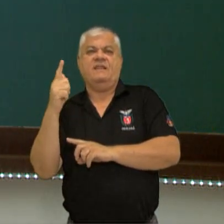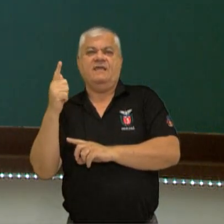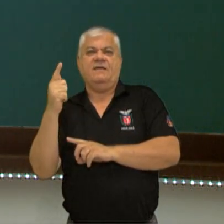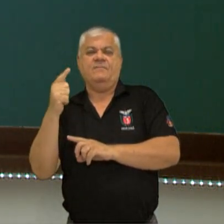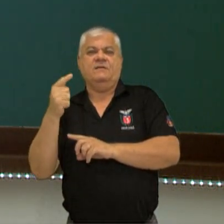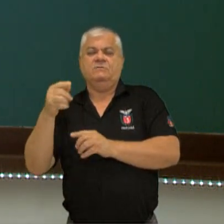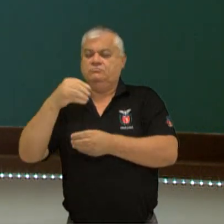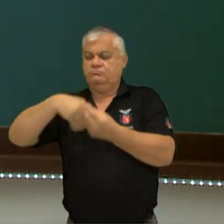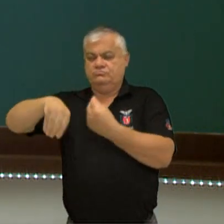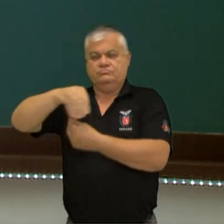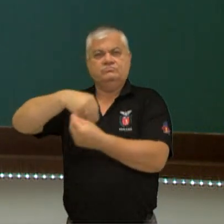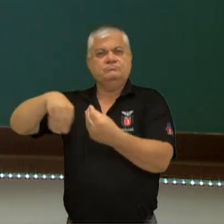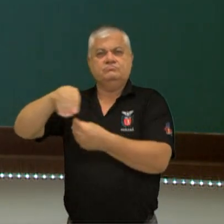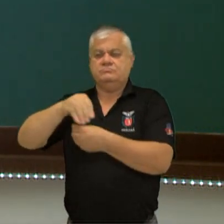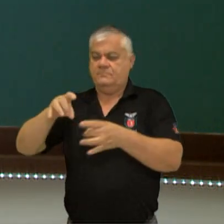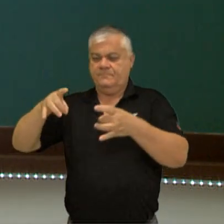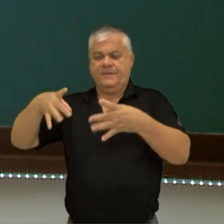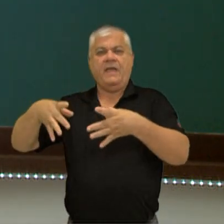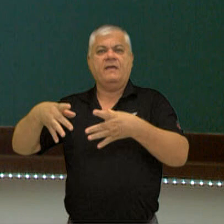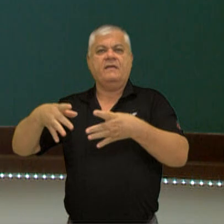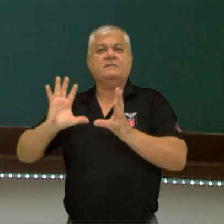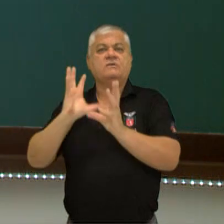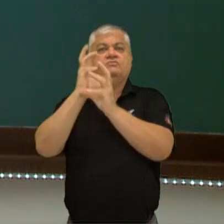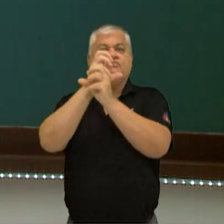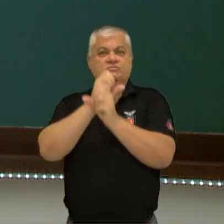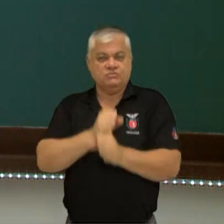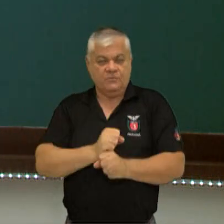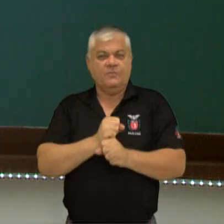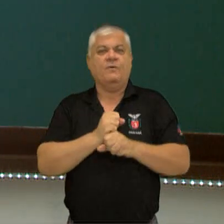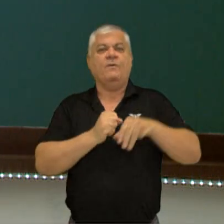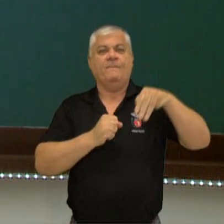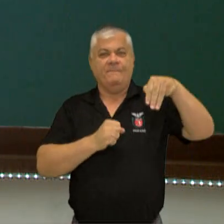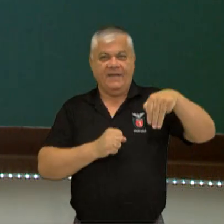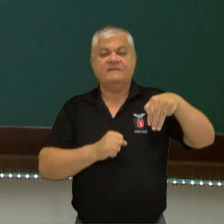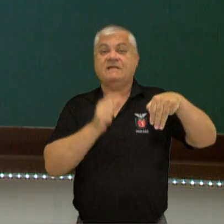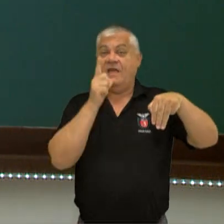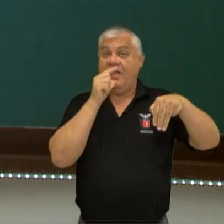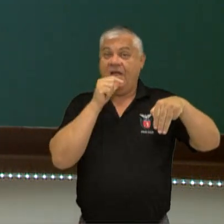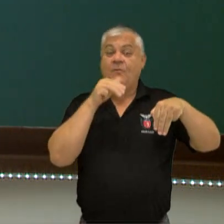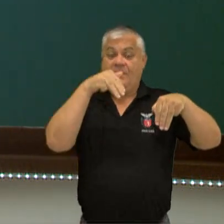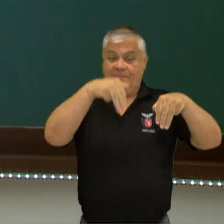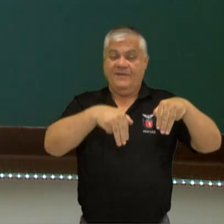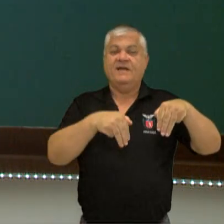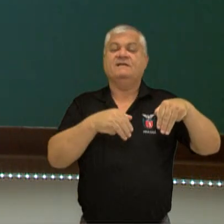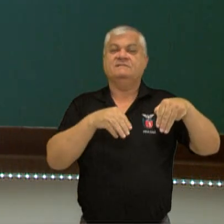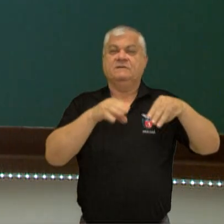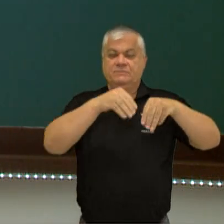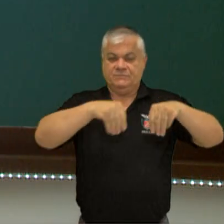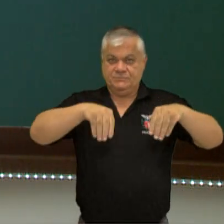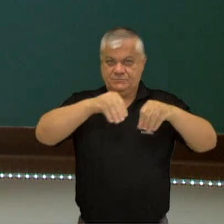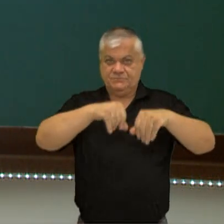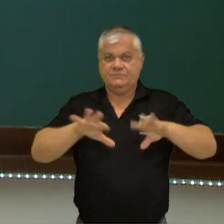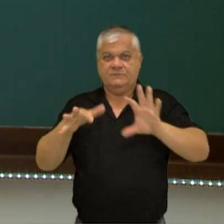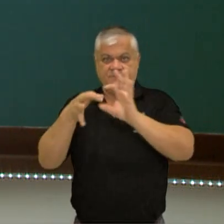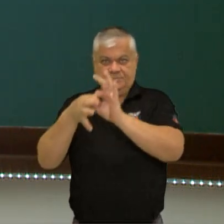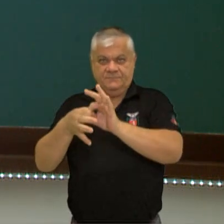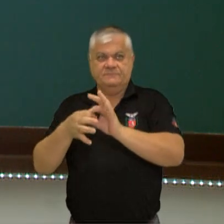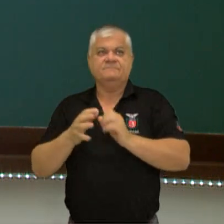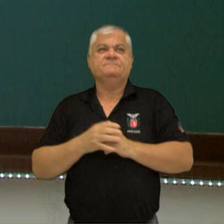de solução, porque eu estou somando a massa da água com a massa da sacarose, que é o solvente nesse